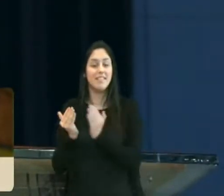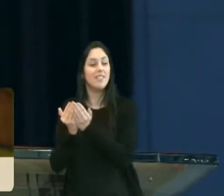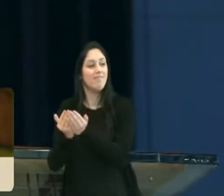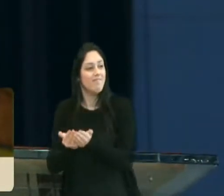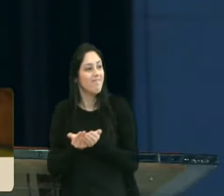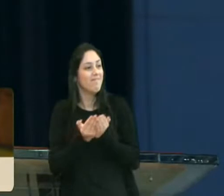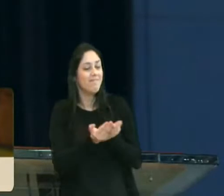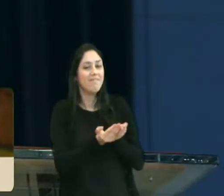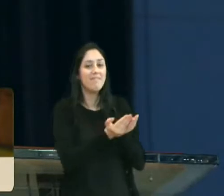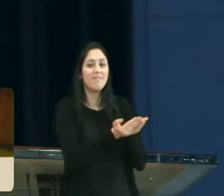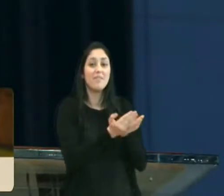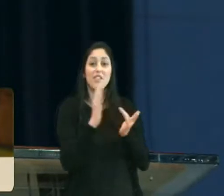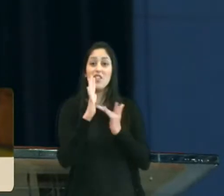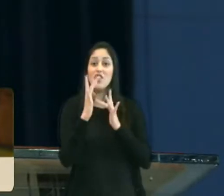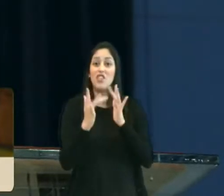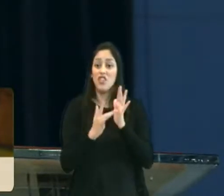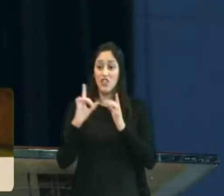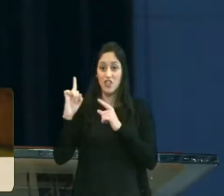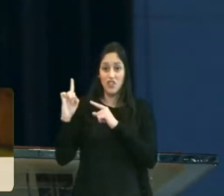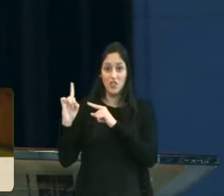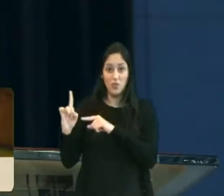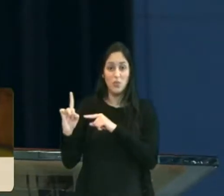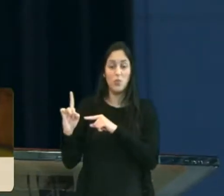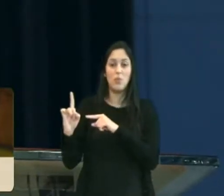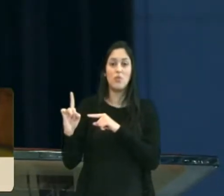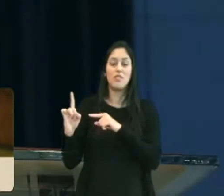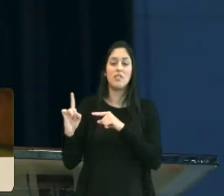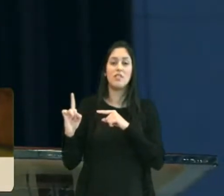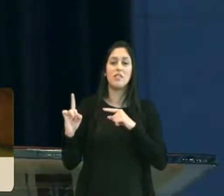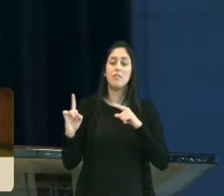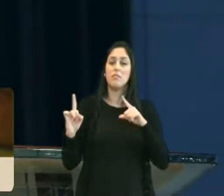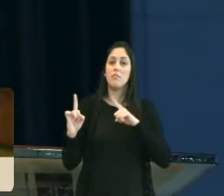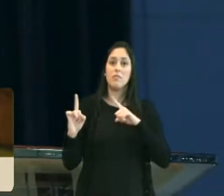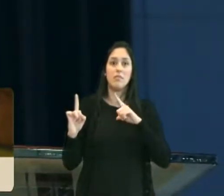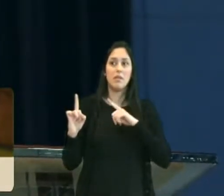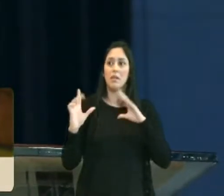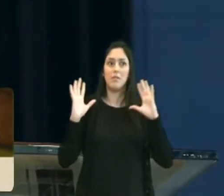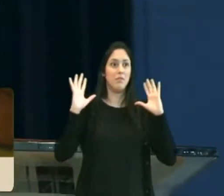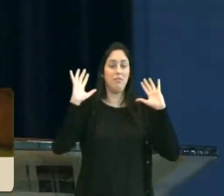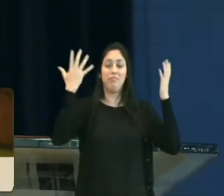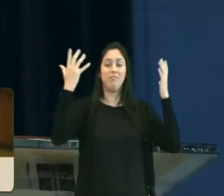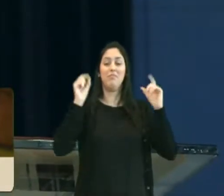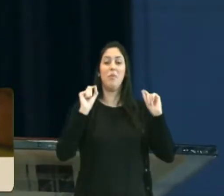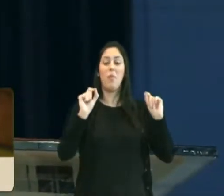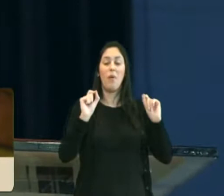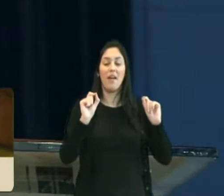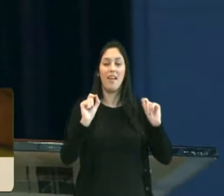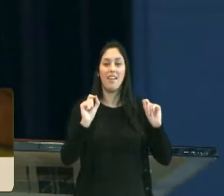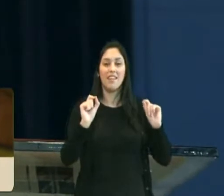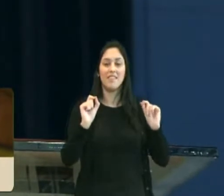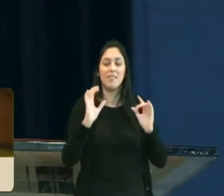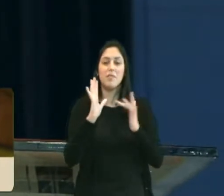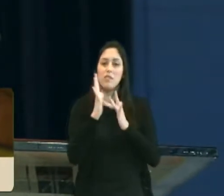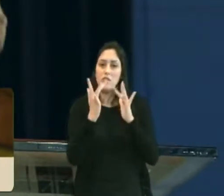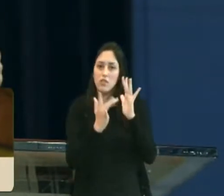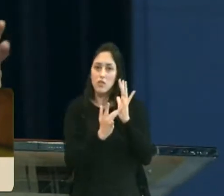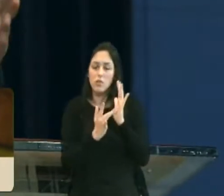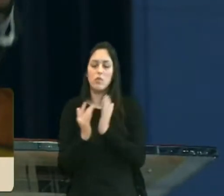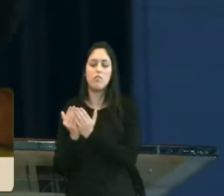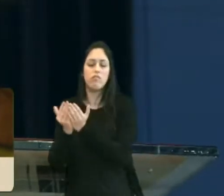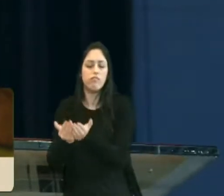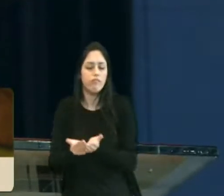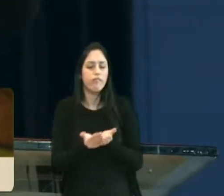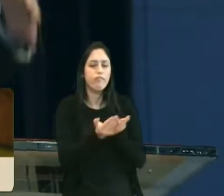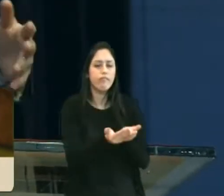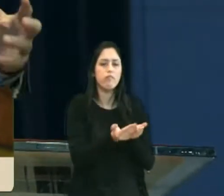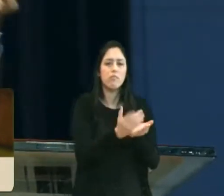Quando Jesus é despertado ali, é interessante, ele se dirige às ondas,